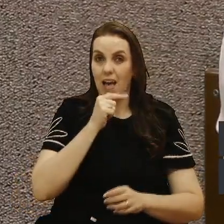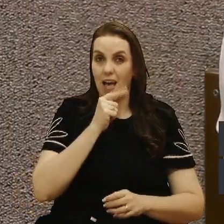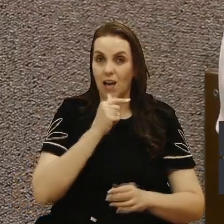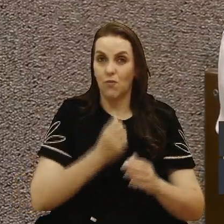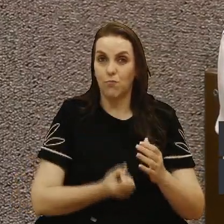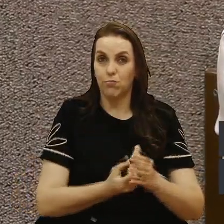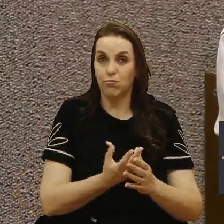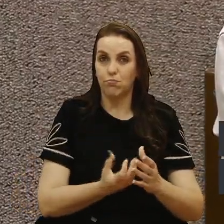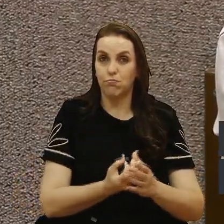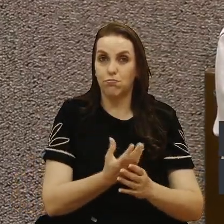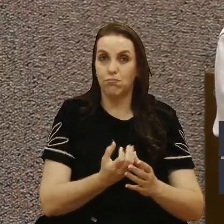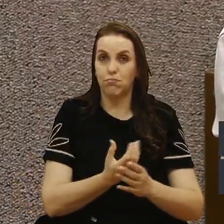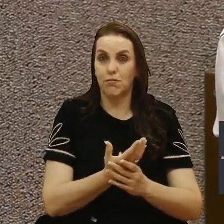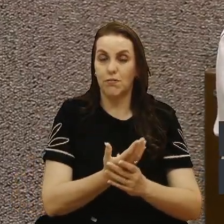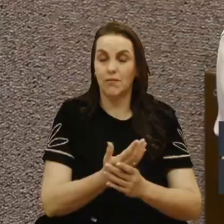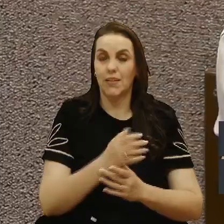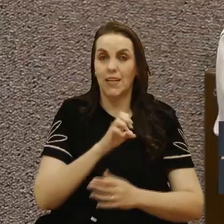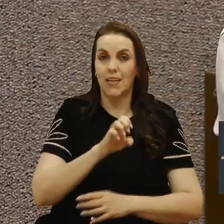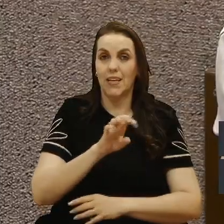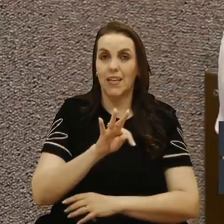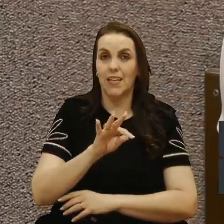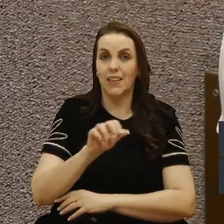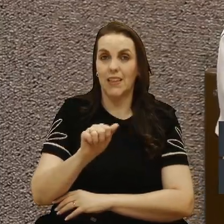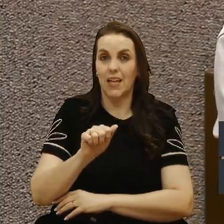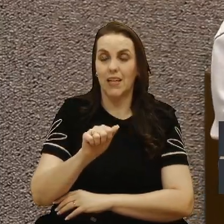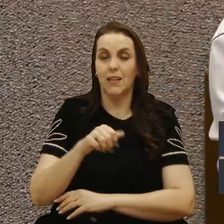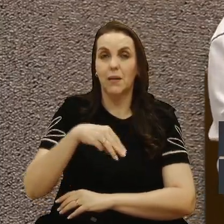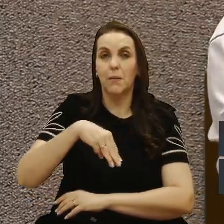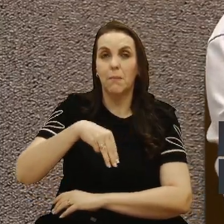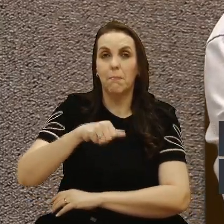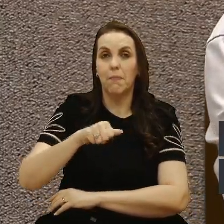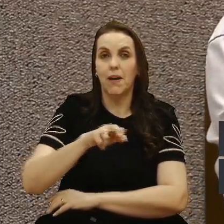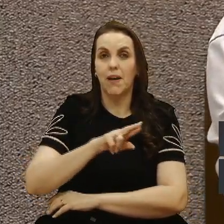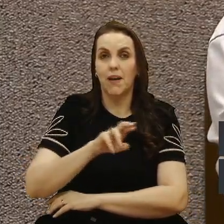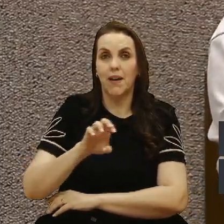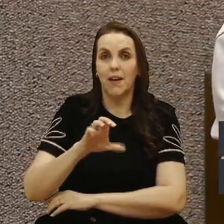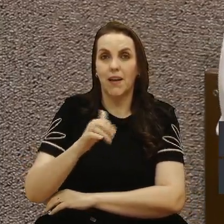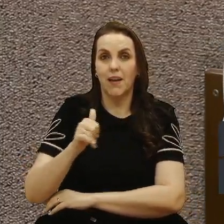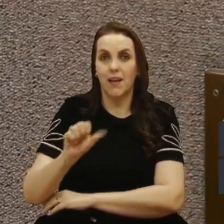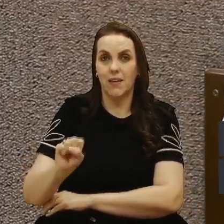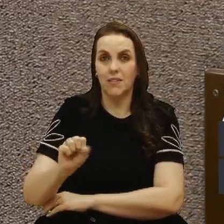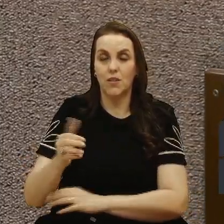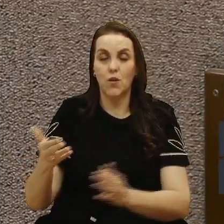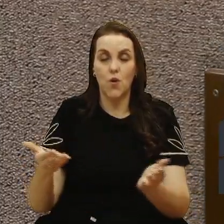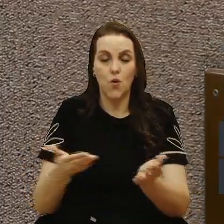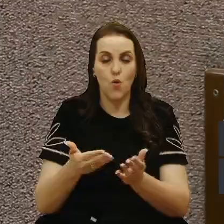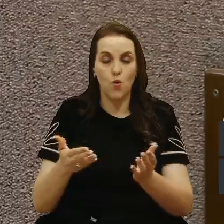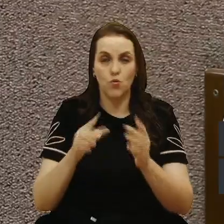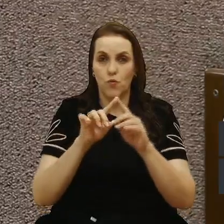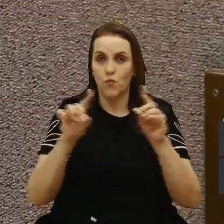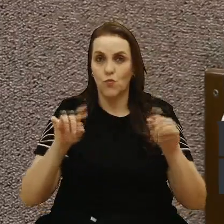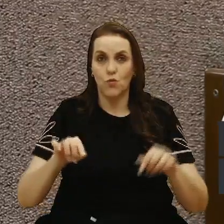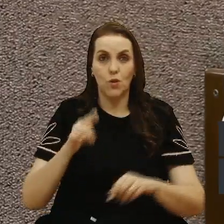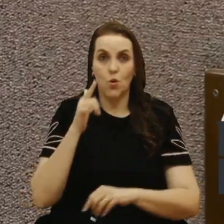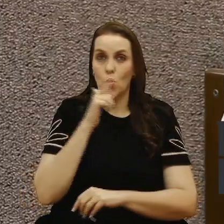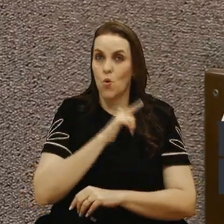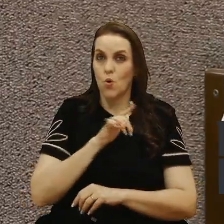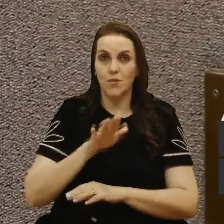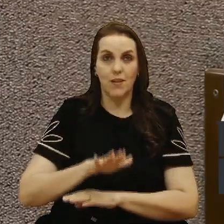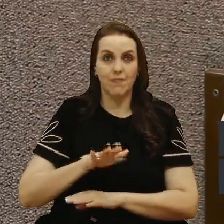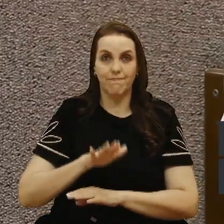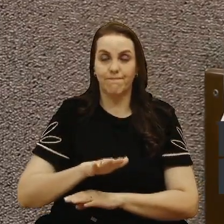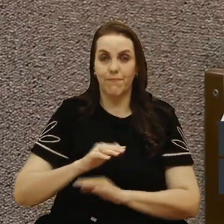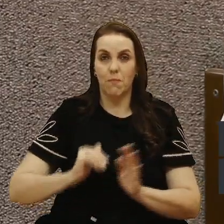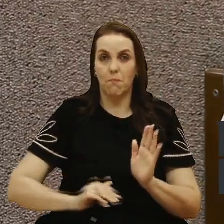por exemplo, da ETA do Marrecas, que hoje os funcionários não conseguem manter o reservatório